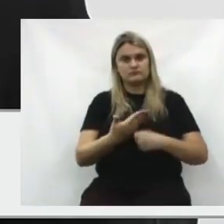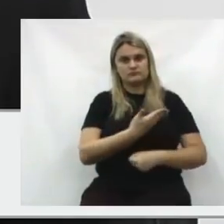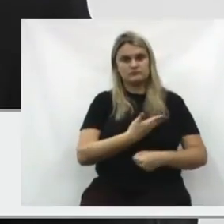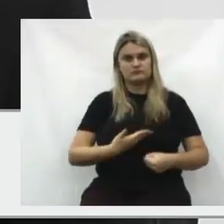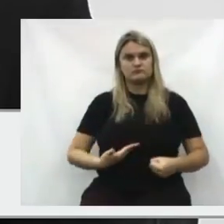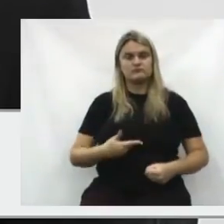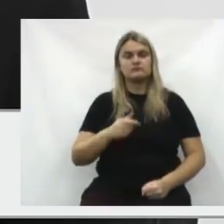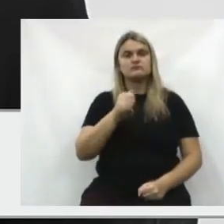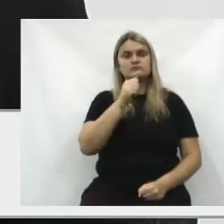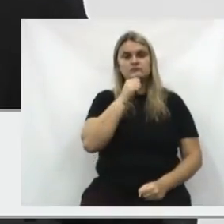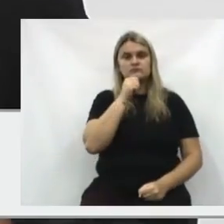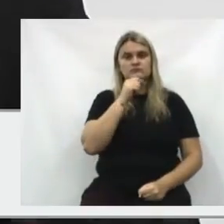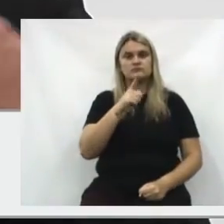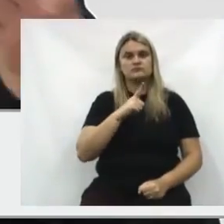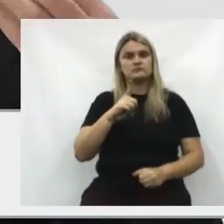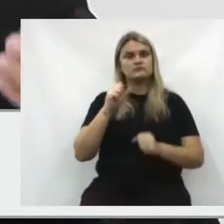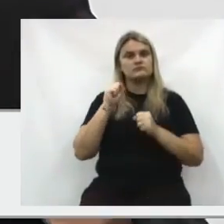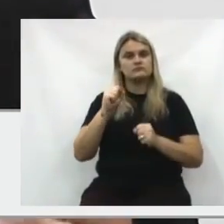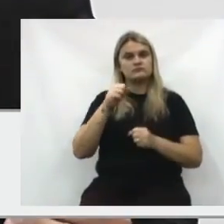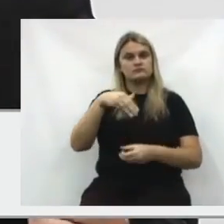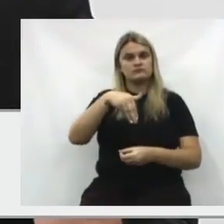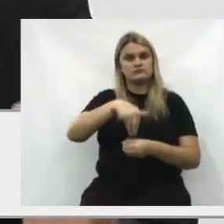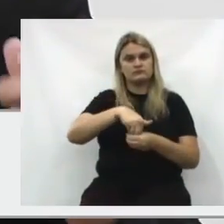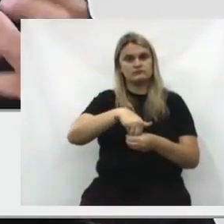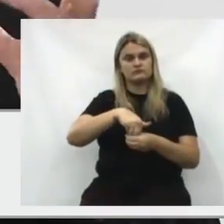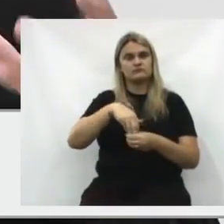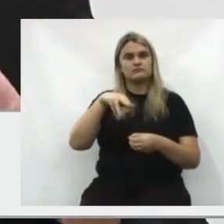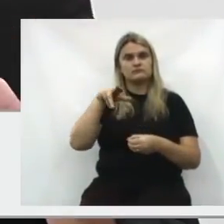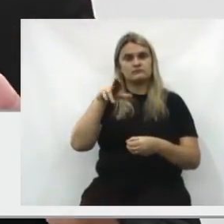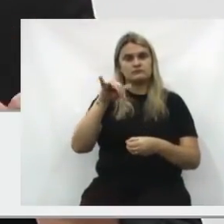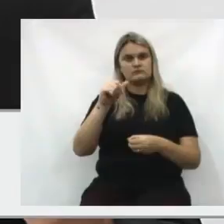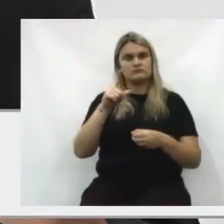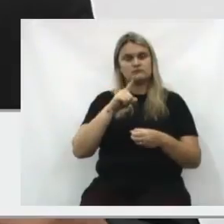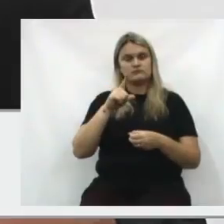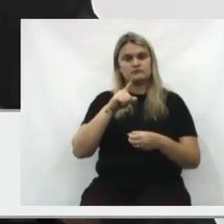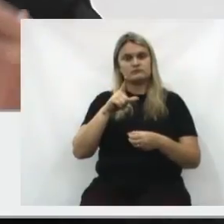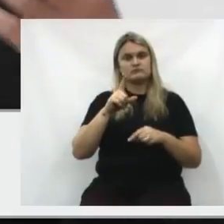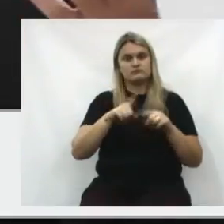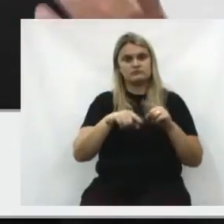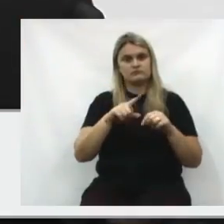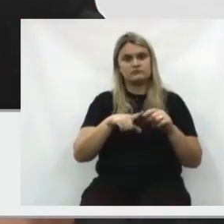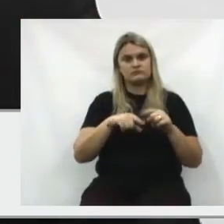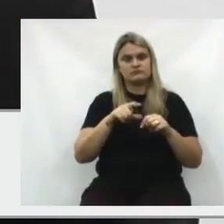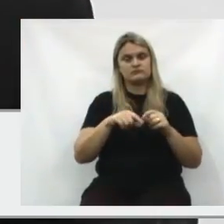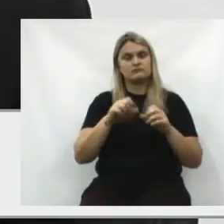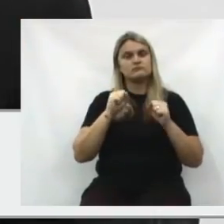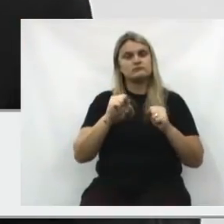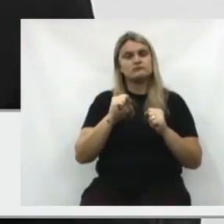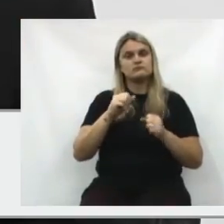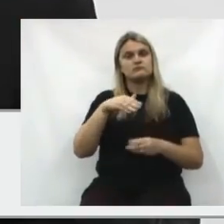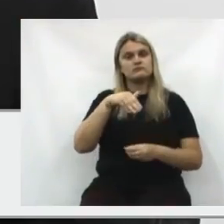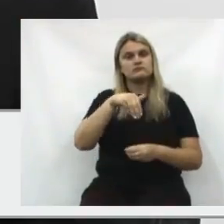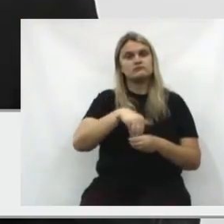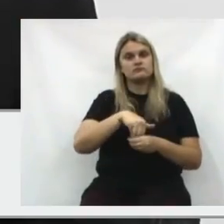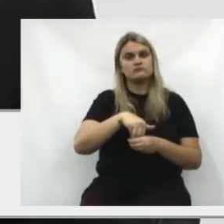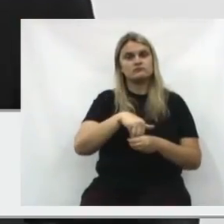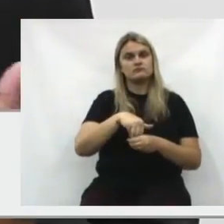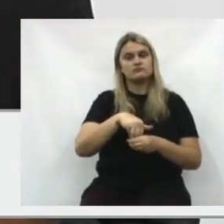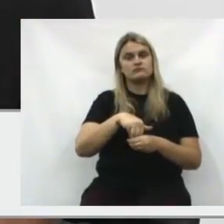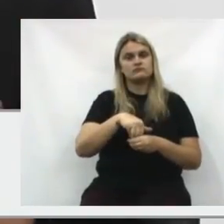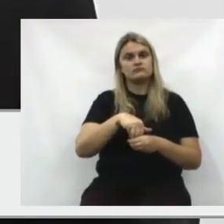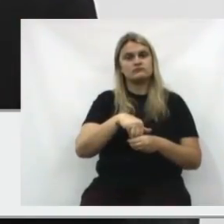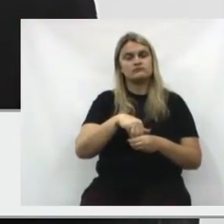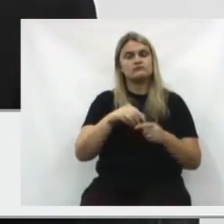são os parlamentares que ainda têm o poder de voto, né, que vão apreciar essa matéria,